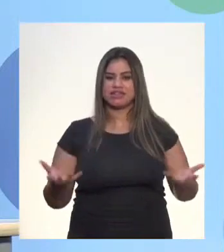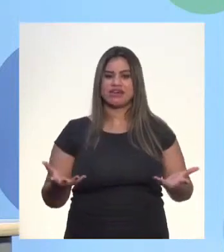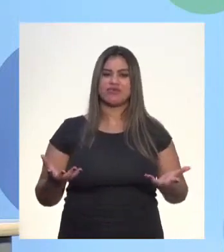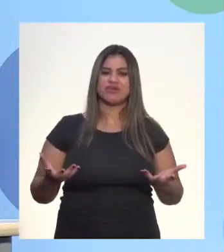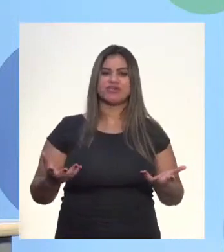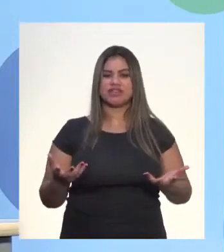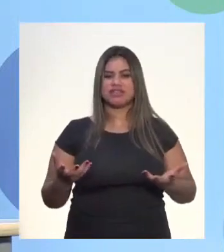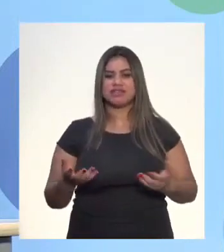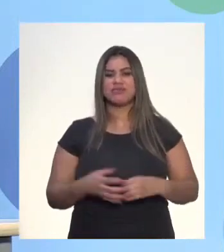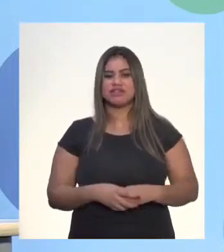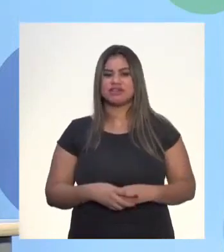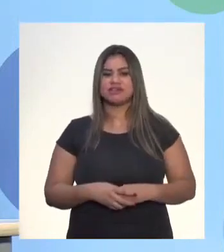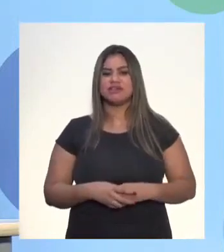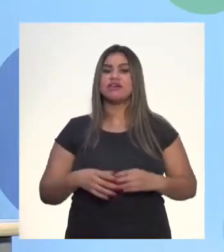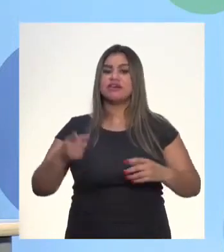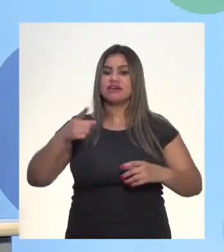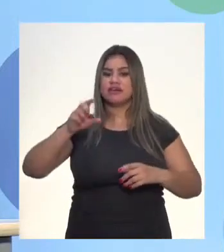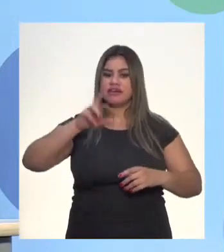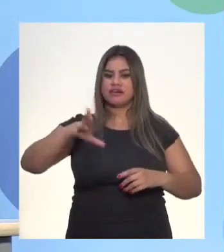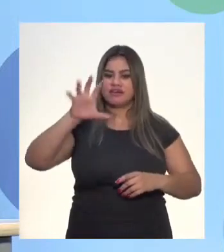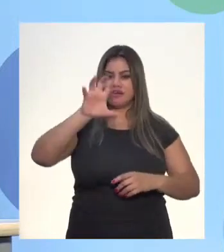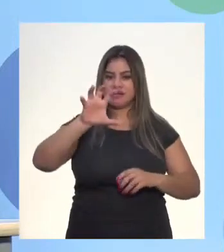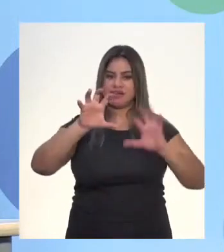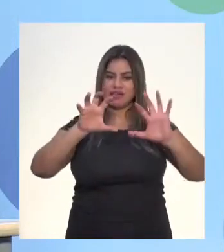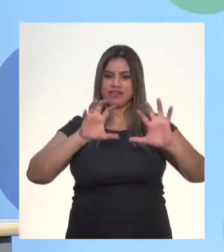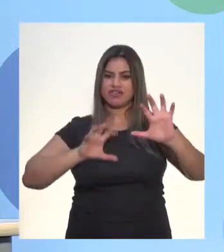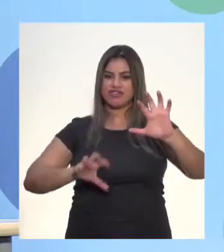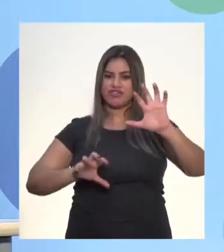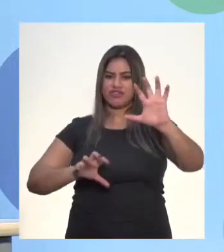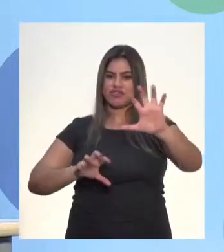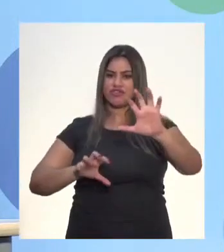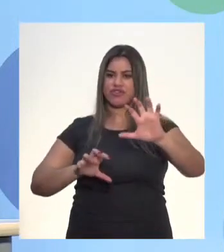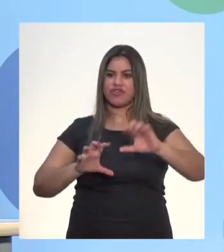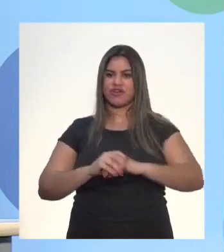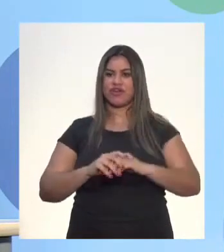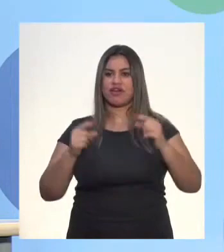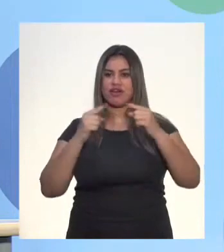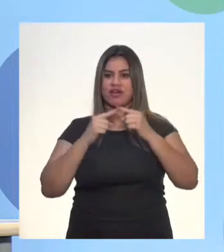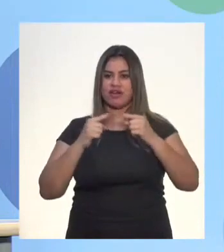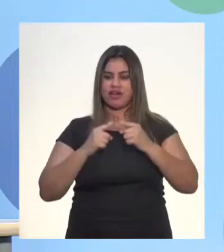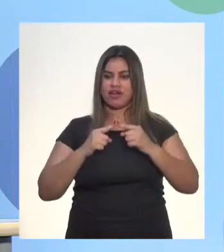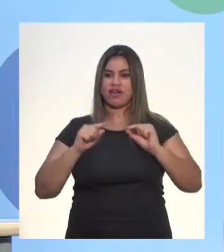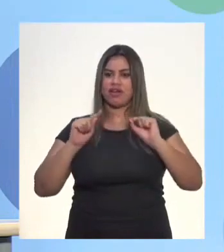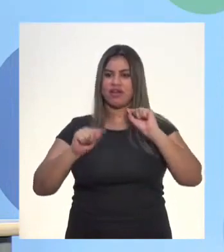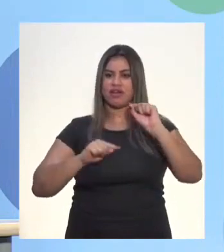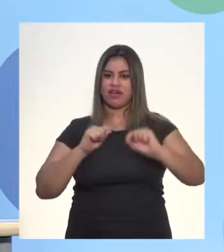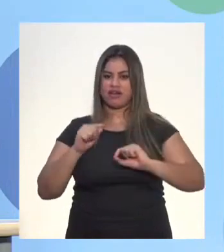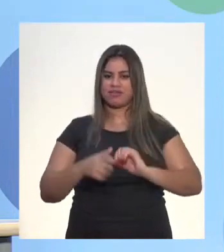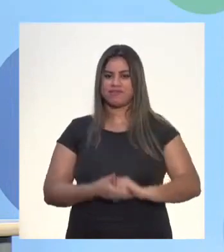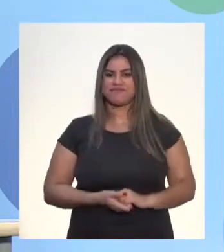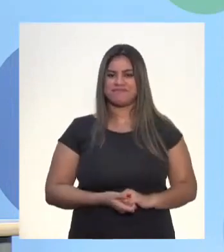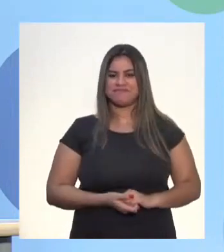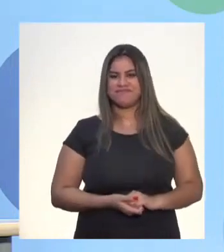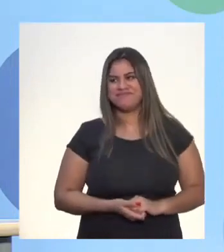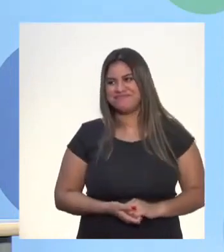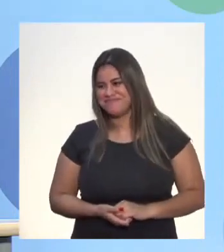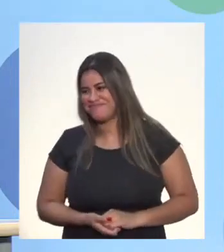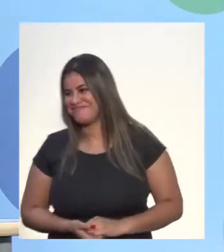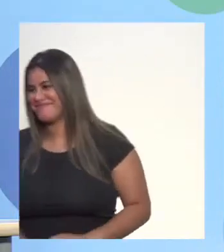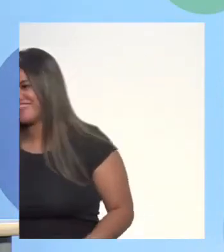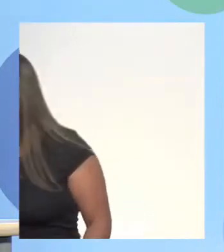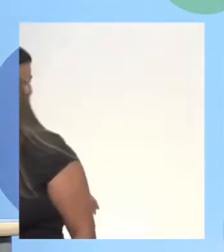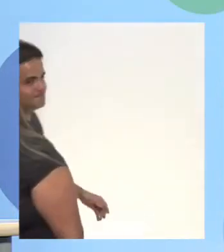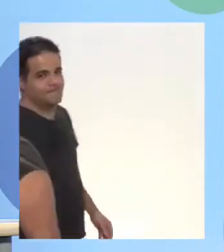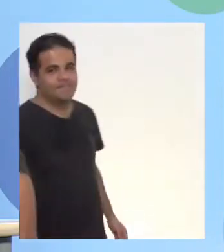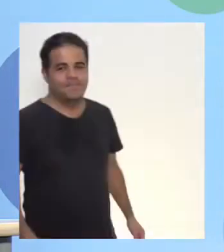desenvolvimento econômico dessas regiões, elas permitem que o acesso a recursos faça com que as diferenças entre um